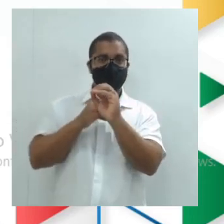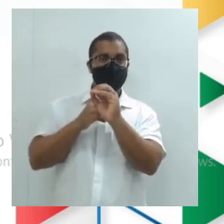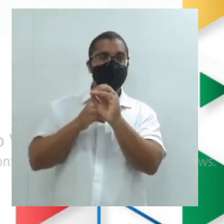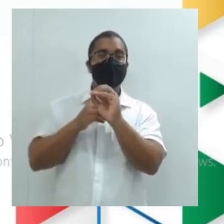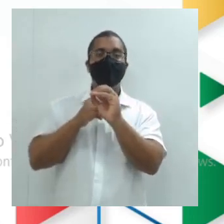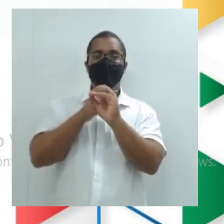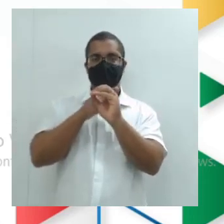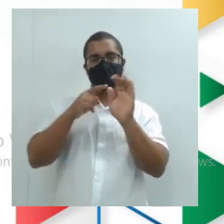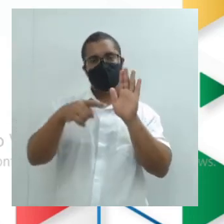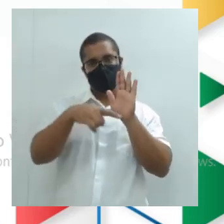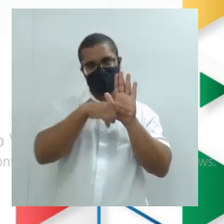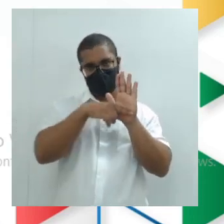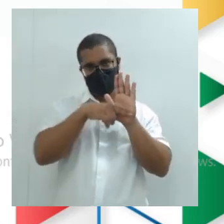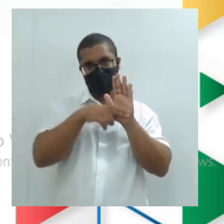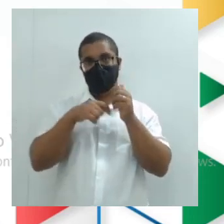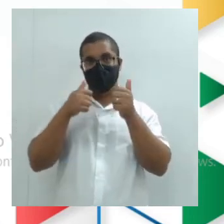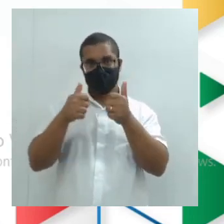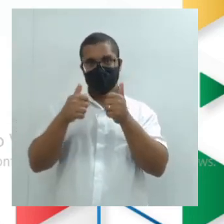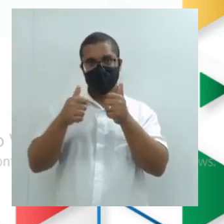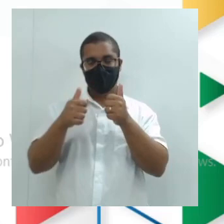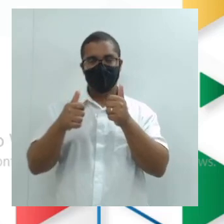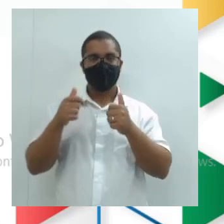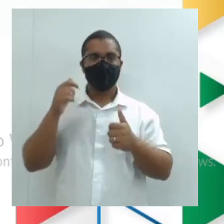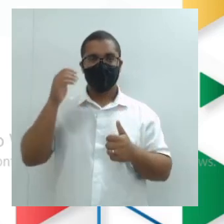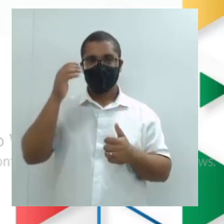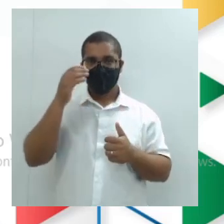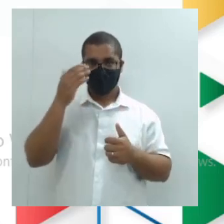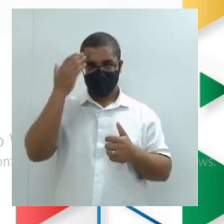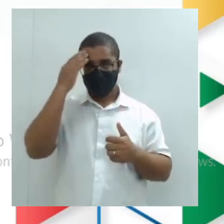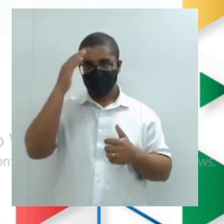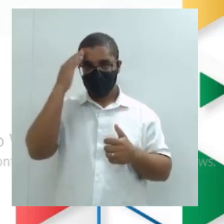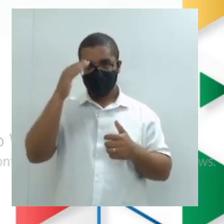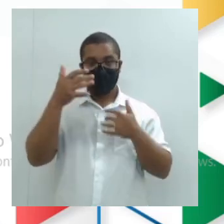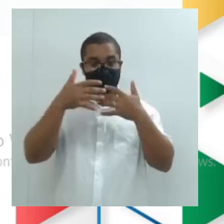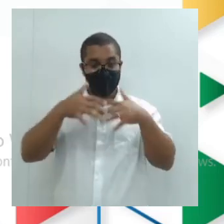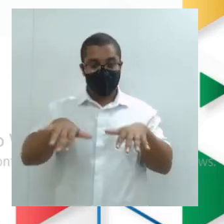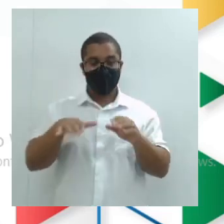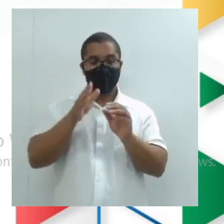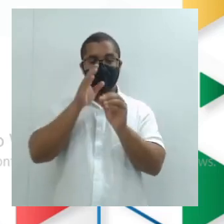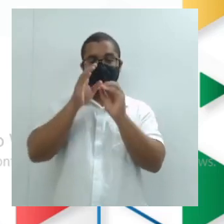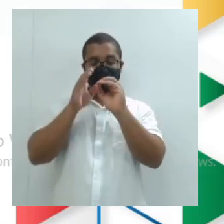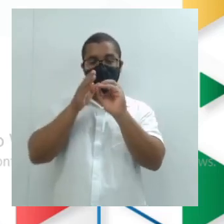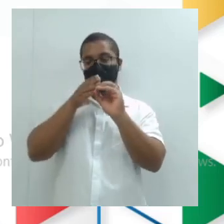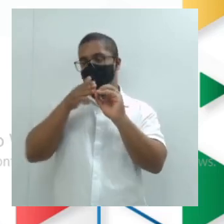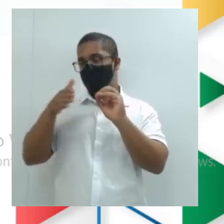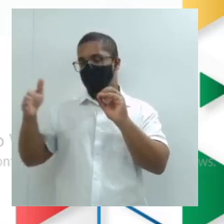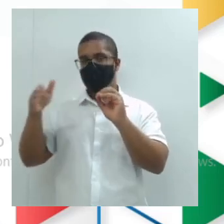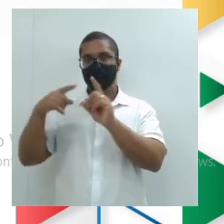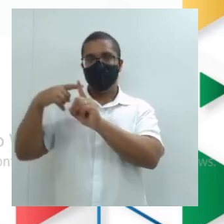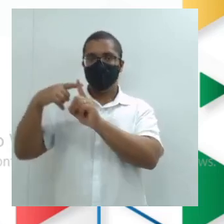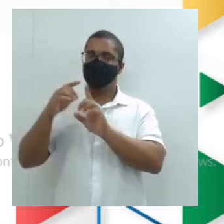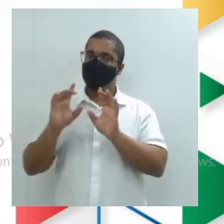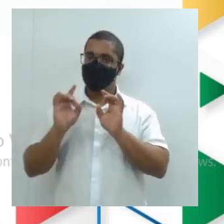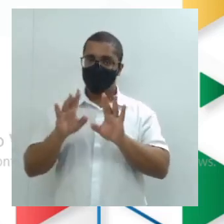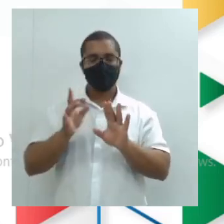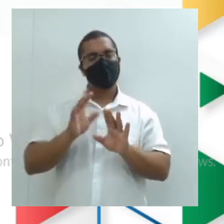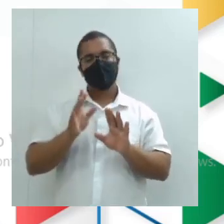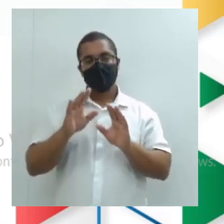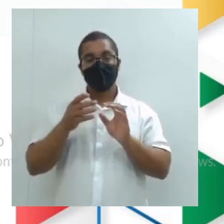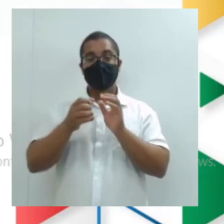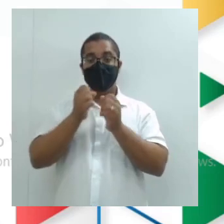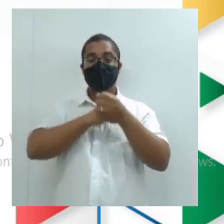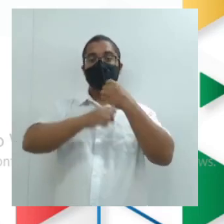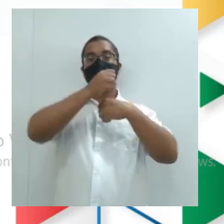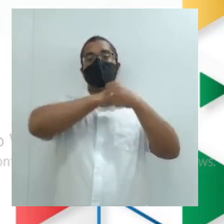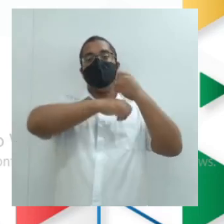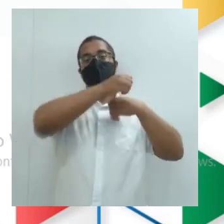sendo negativo. Então, a gente ampliou a ideia do número natural. Por que você não aprendeu isso nos anos